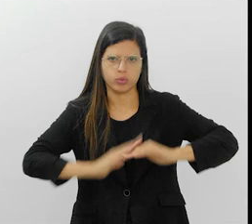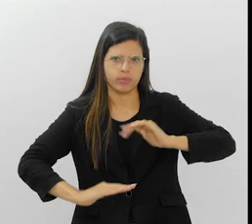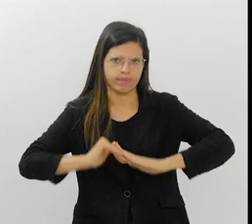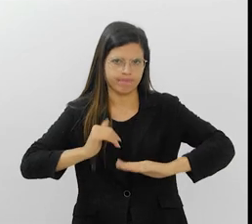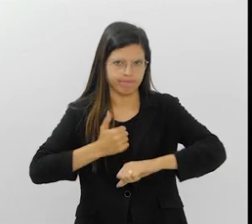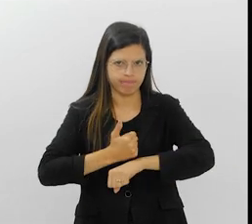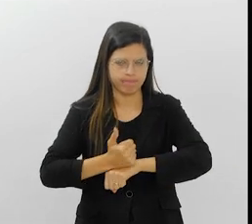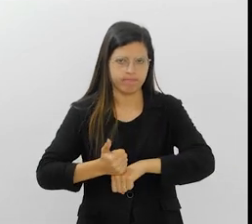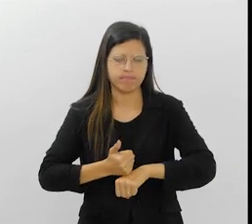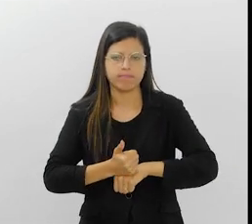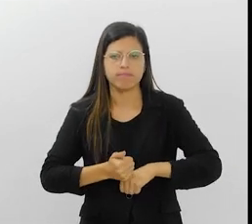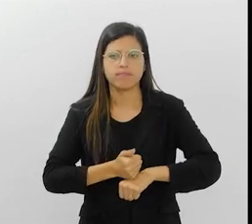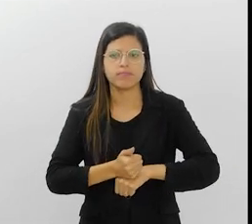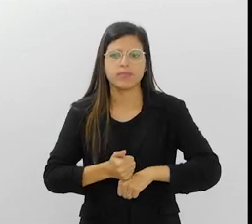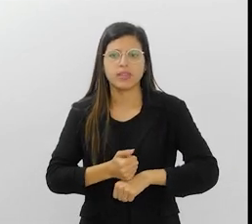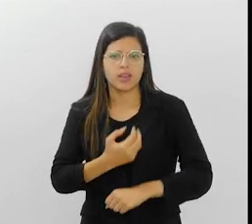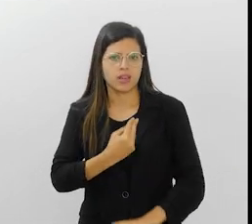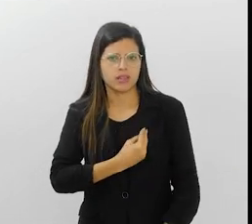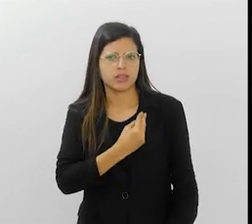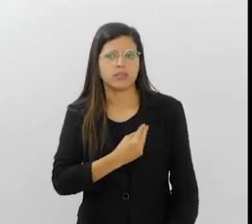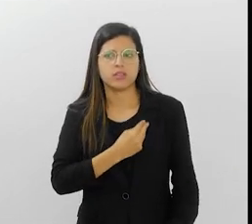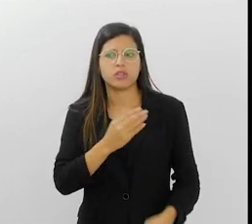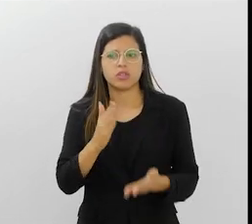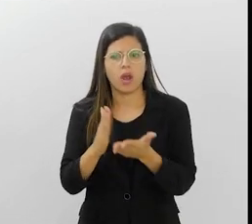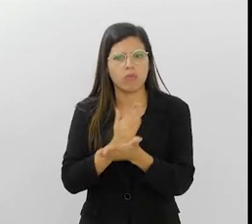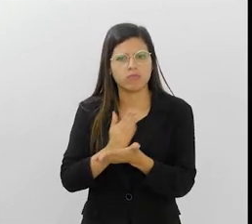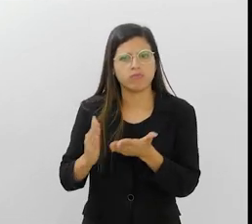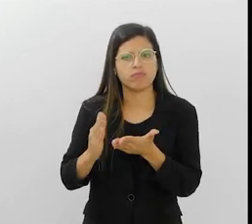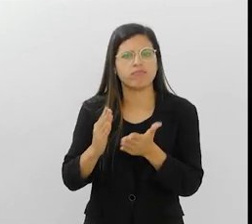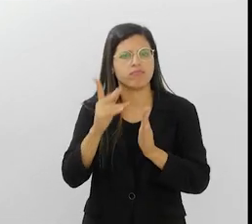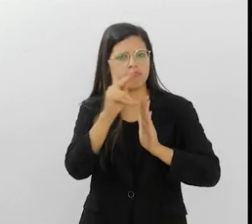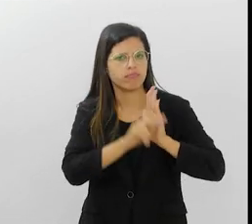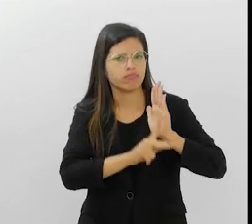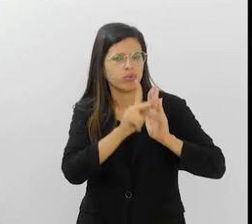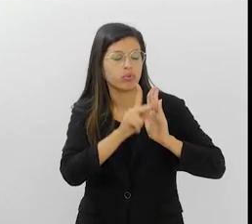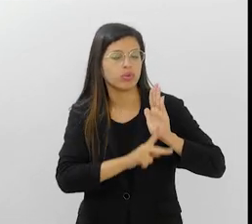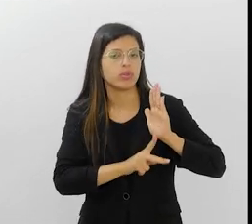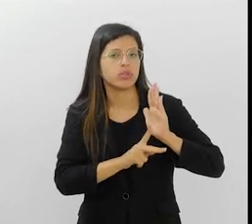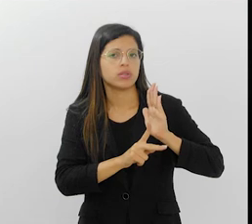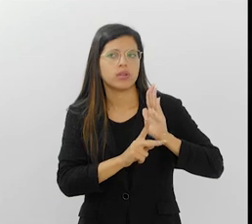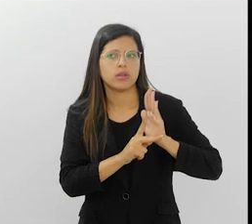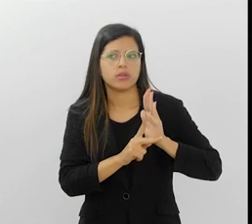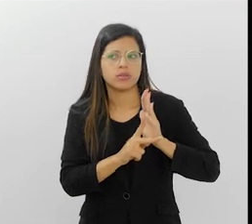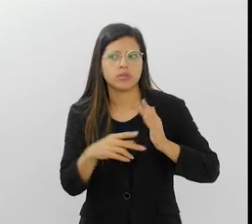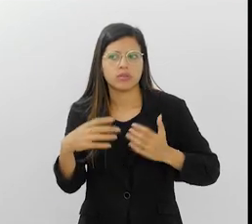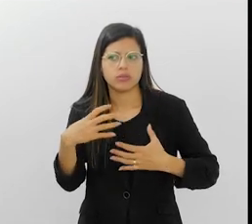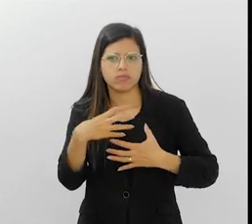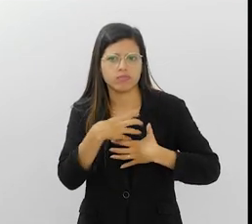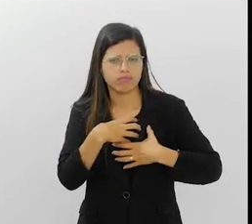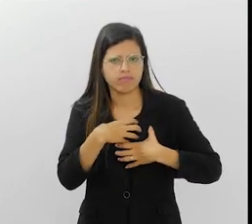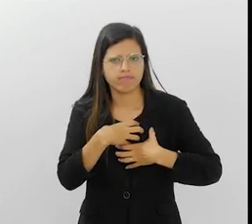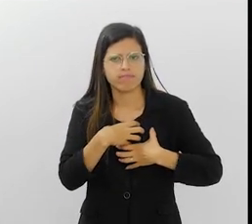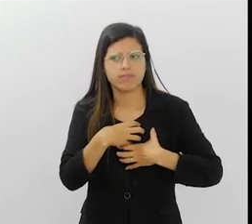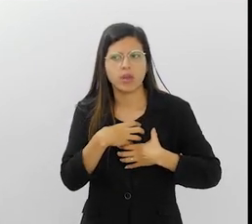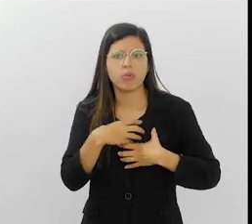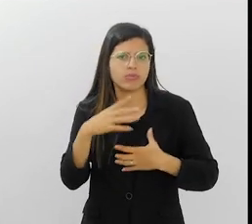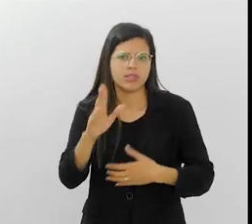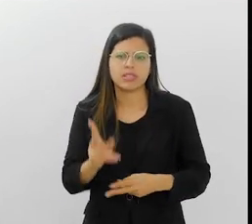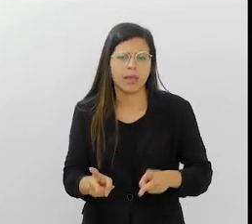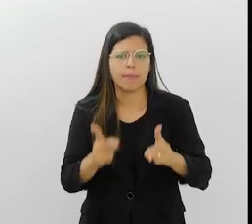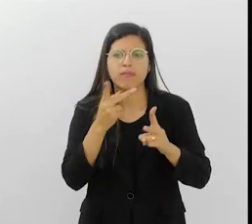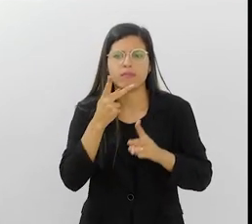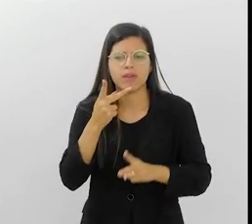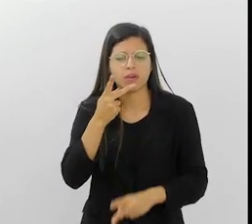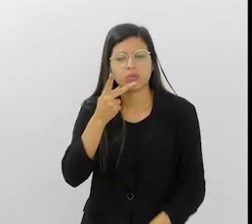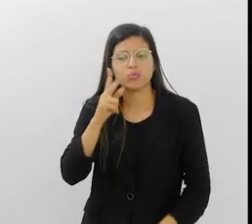de profissionais, né? Existem, lógico, alguns projetos, mas não com uma... Eu cito muito aqui, já citei em